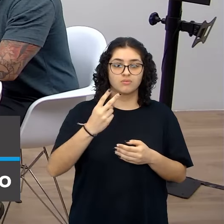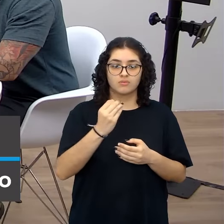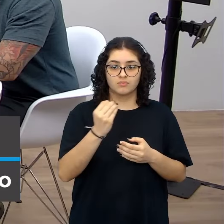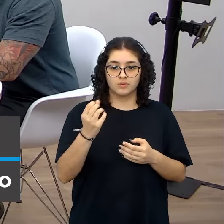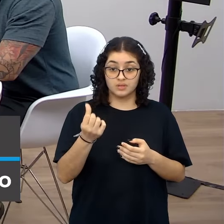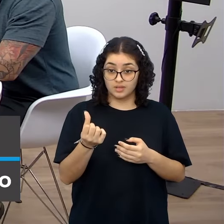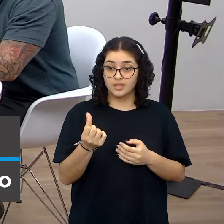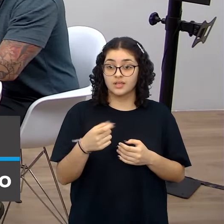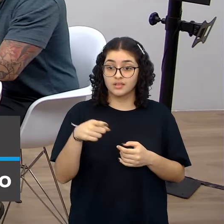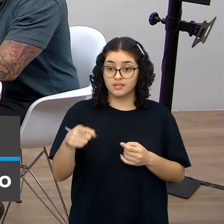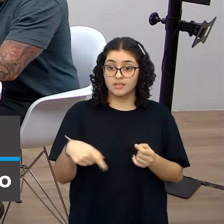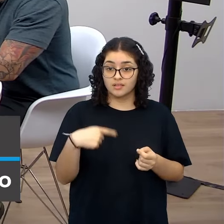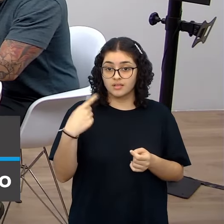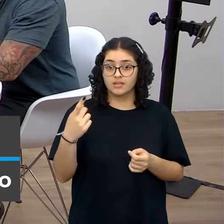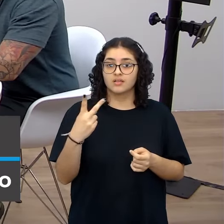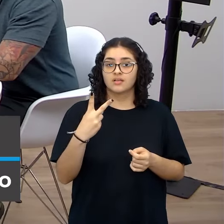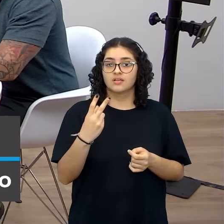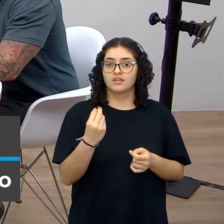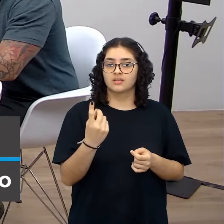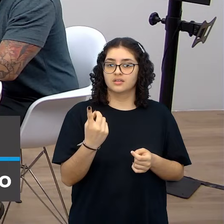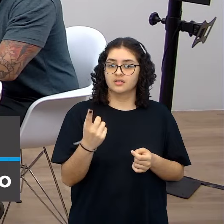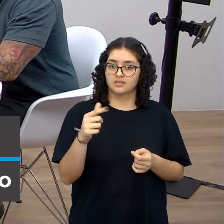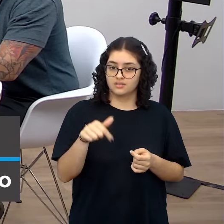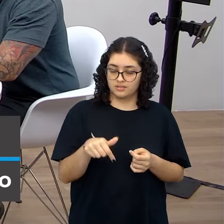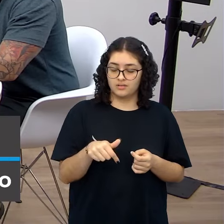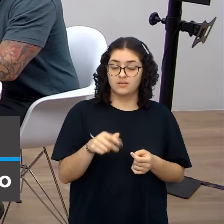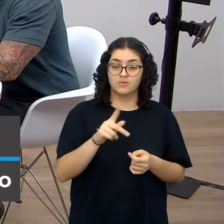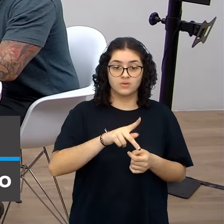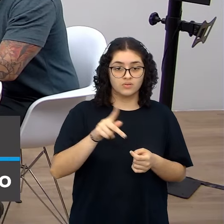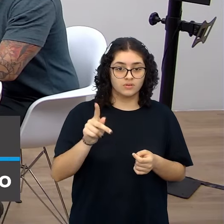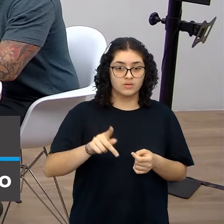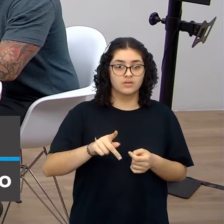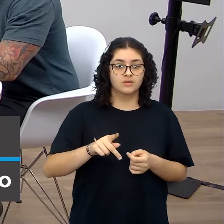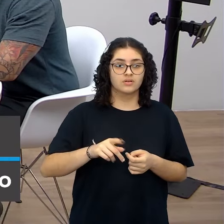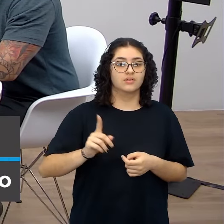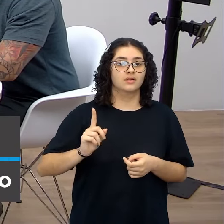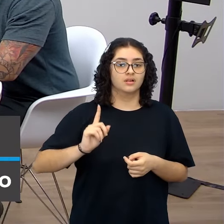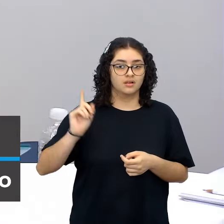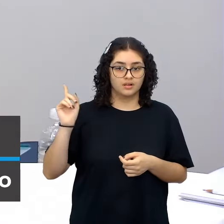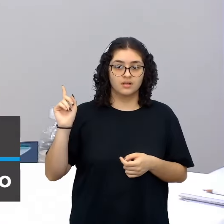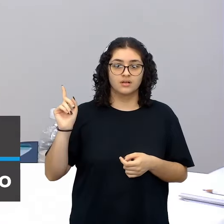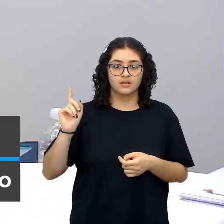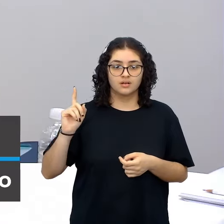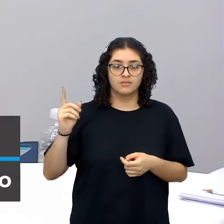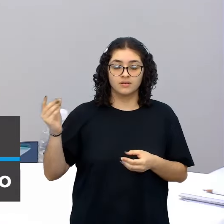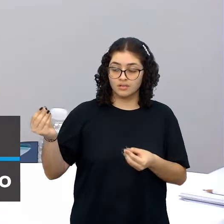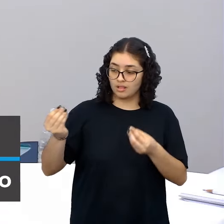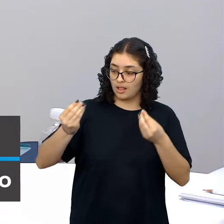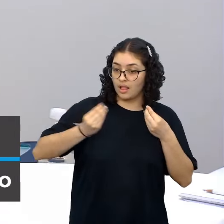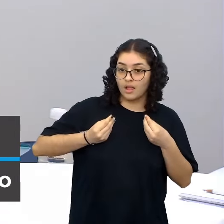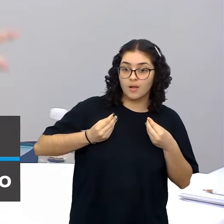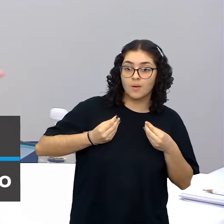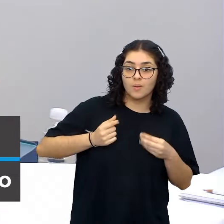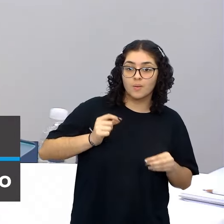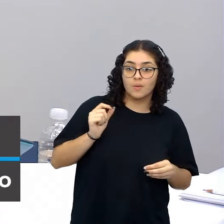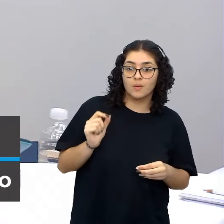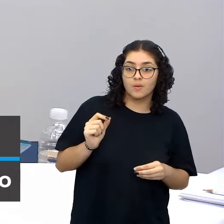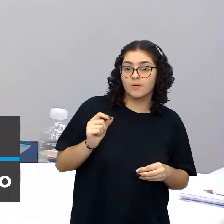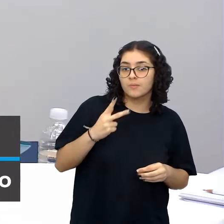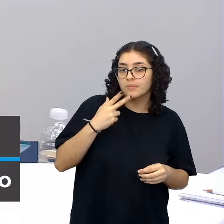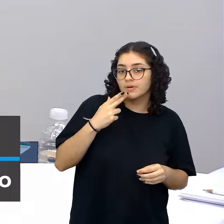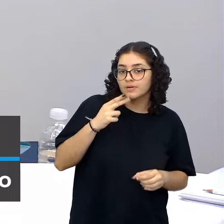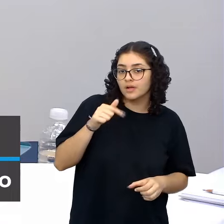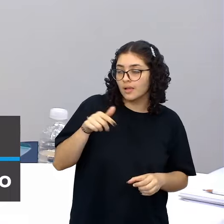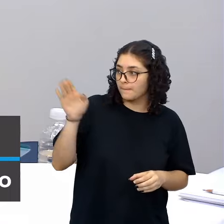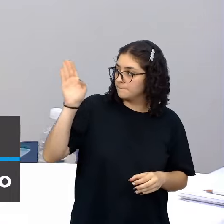Unidos e depois, de 2017 para cá, o professor Christian Breckman, ele trouxe essa questão do desplugado